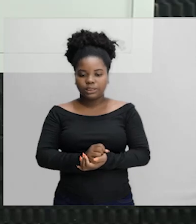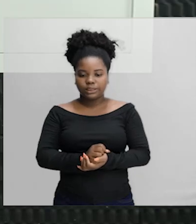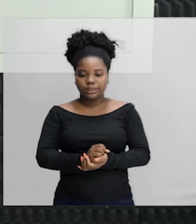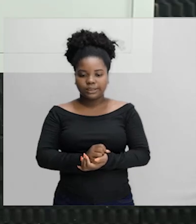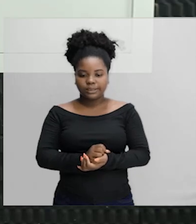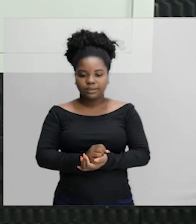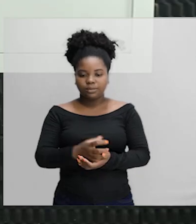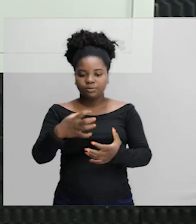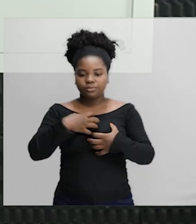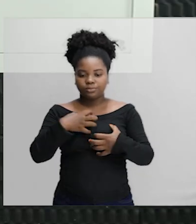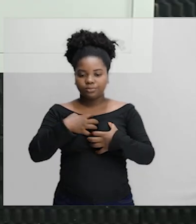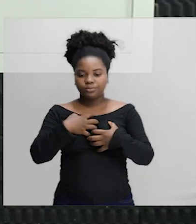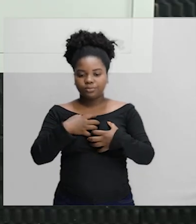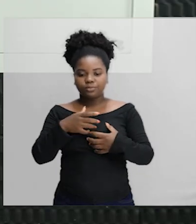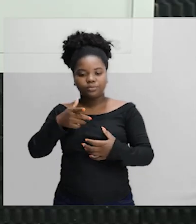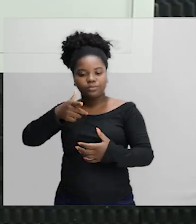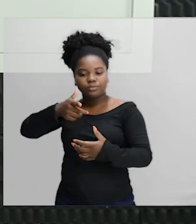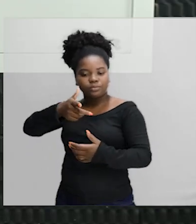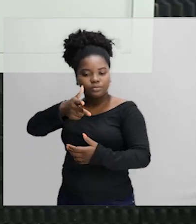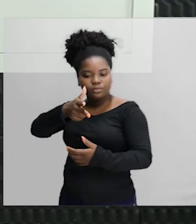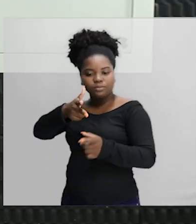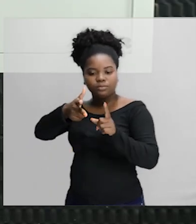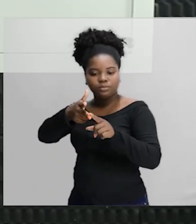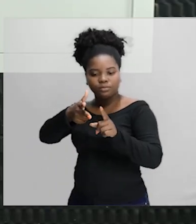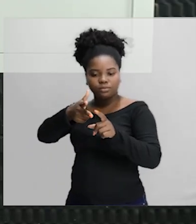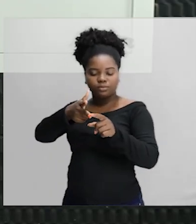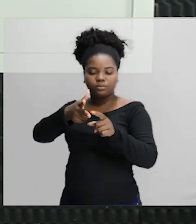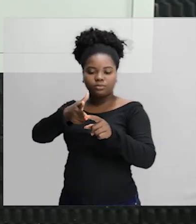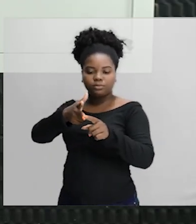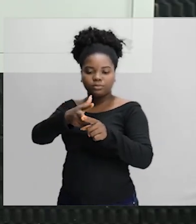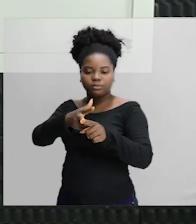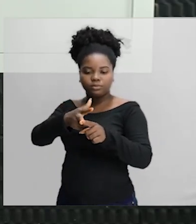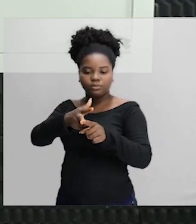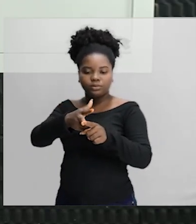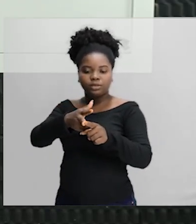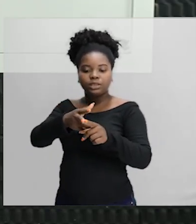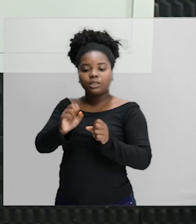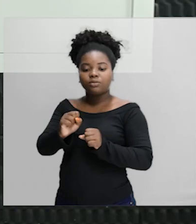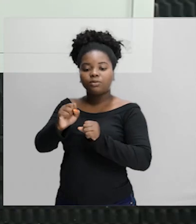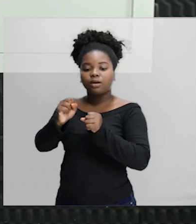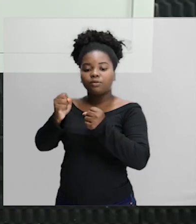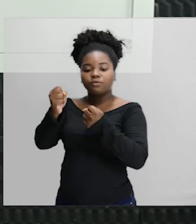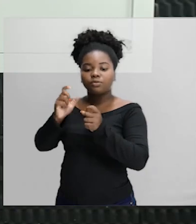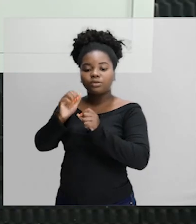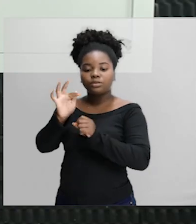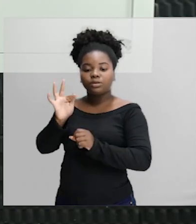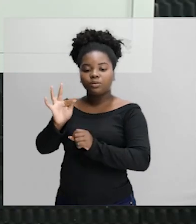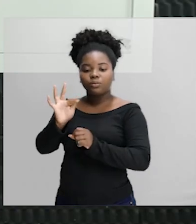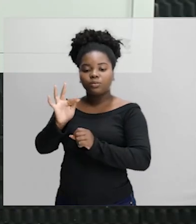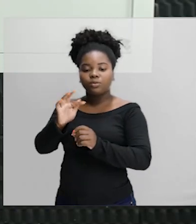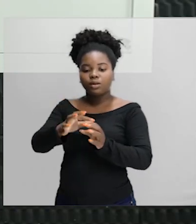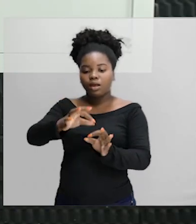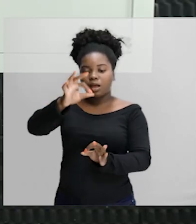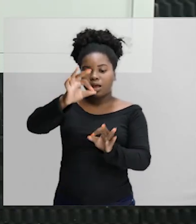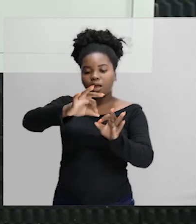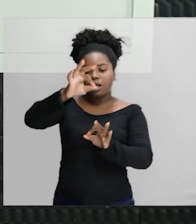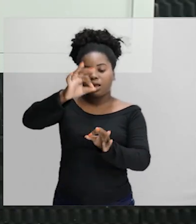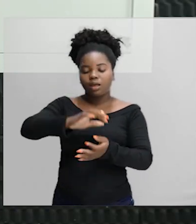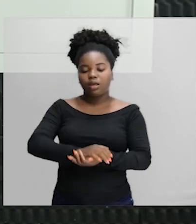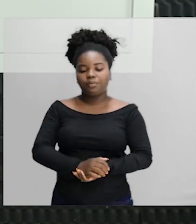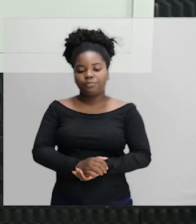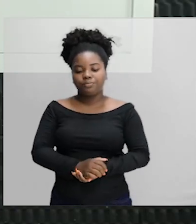neste sentido em que está apontando o dedo médio. Então, no caso, a força está apontando para cima. Então, nós vamos ter para